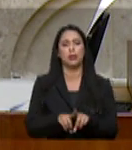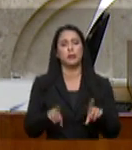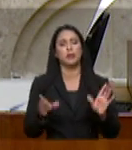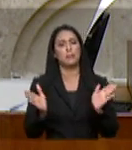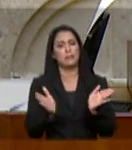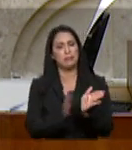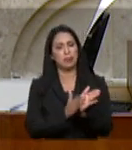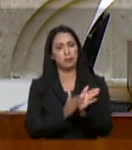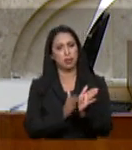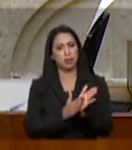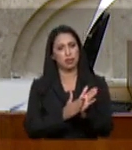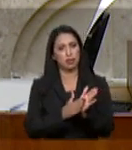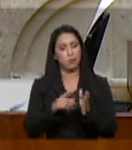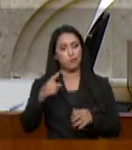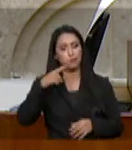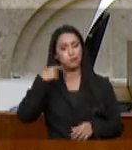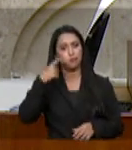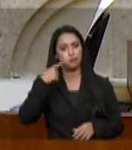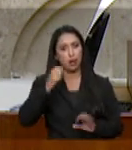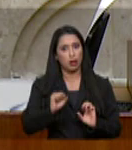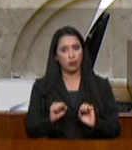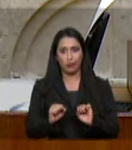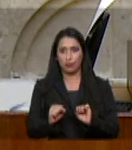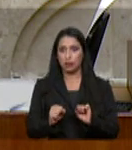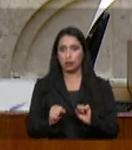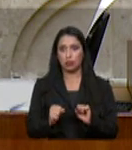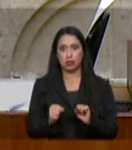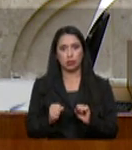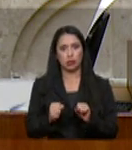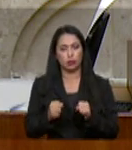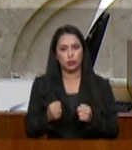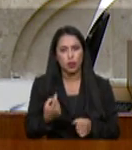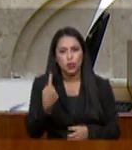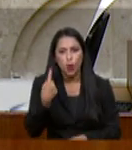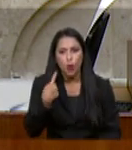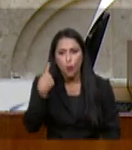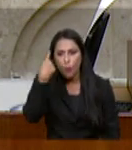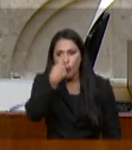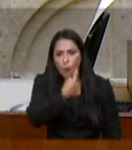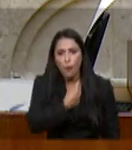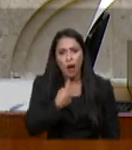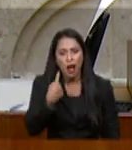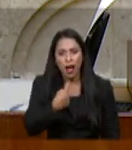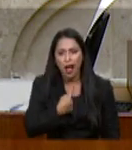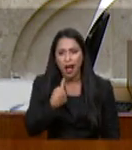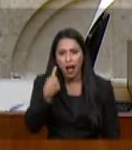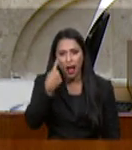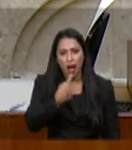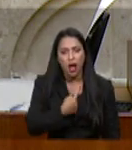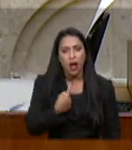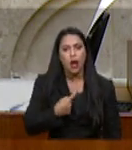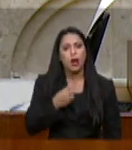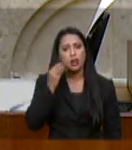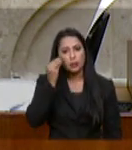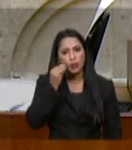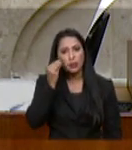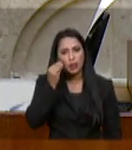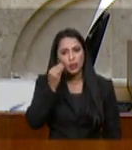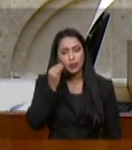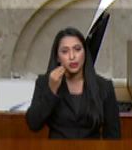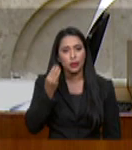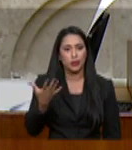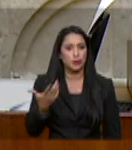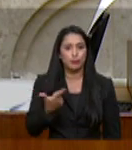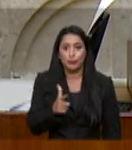parabenizando o advogado fez um esforço perco lhe sustentou durante uma hora de improviso aqui algo